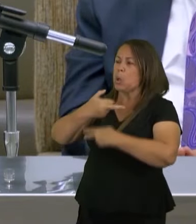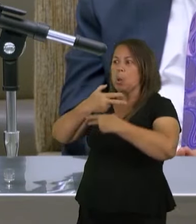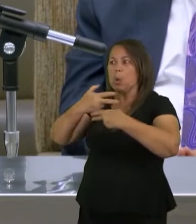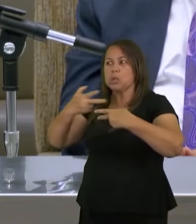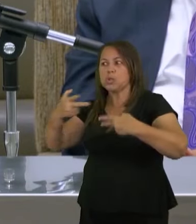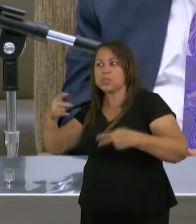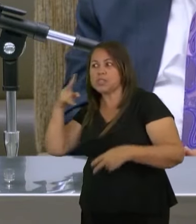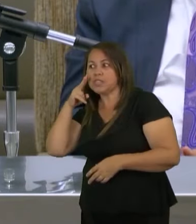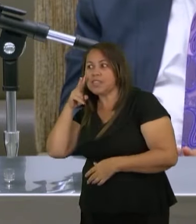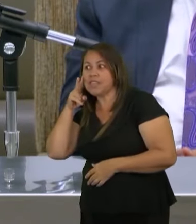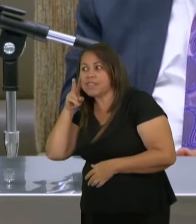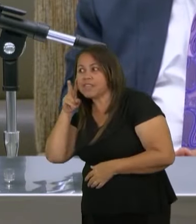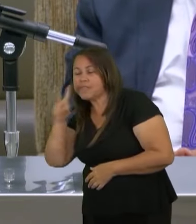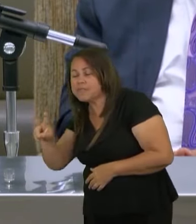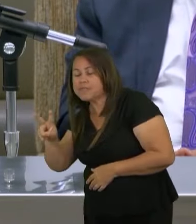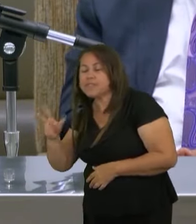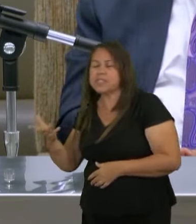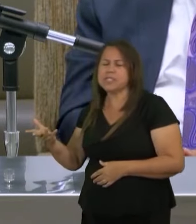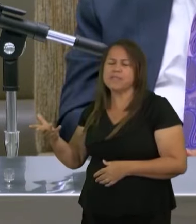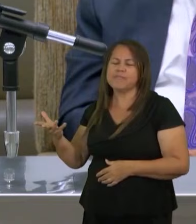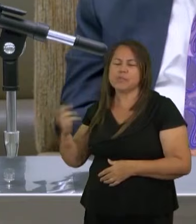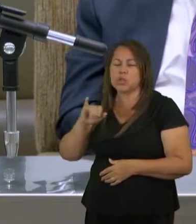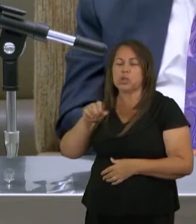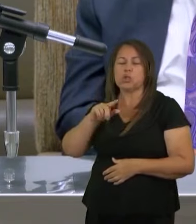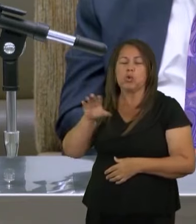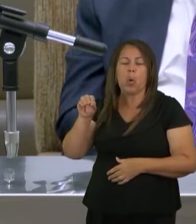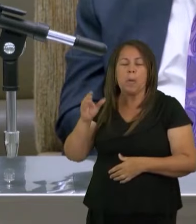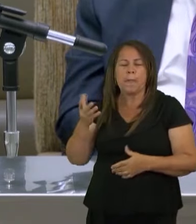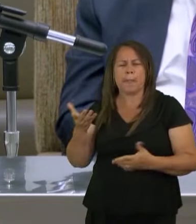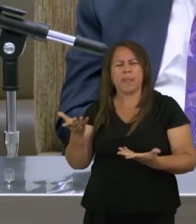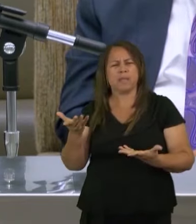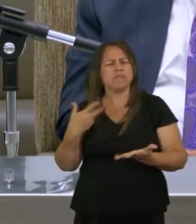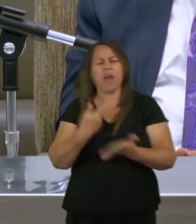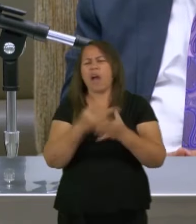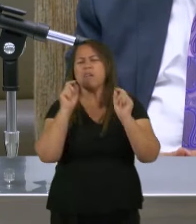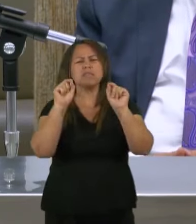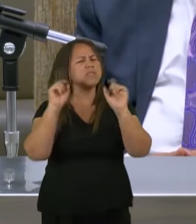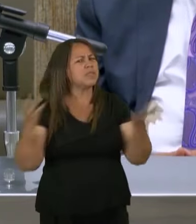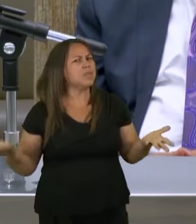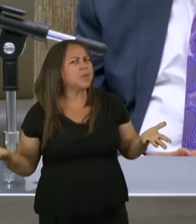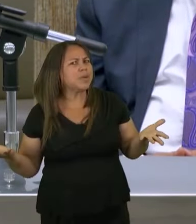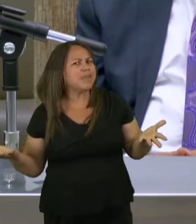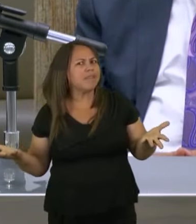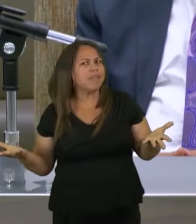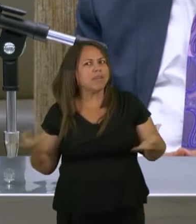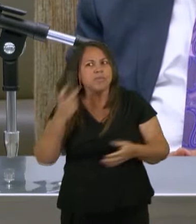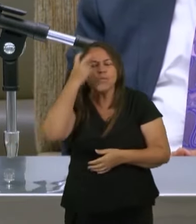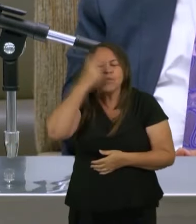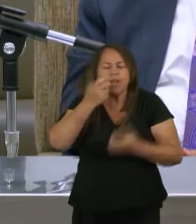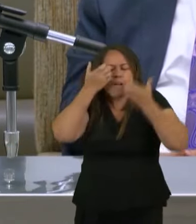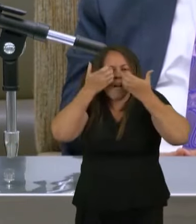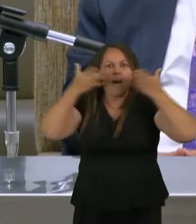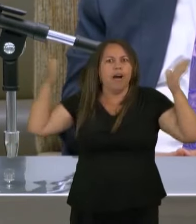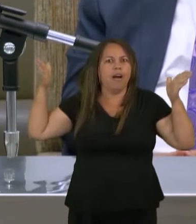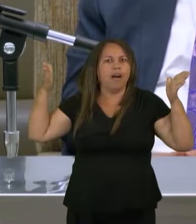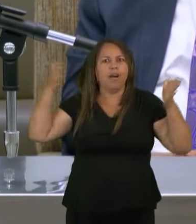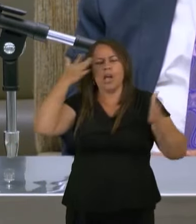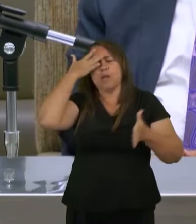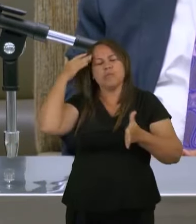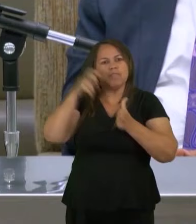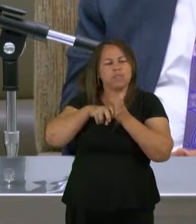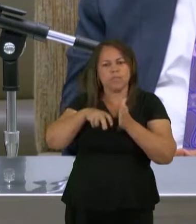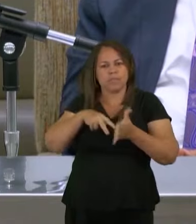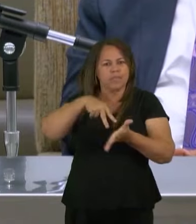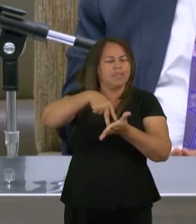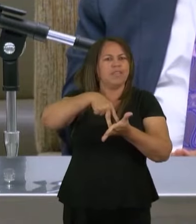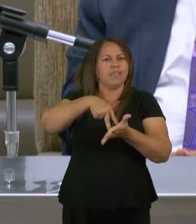que ouvis e vedes. O que é que estava acontecendo? Os cegos veem e os coxos andam, os